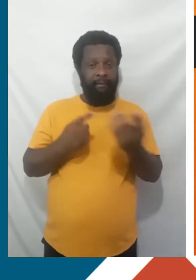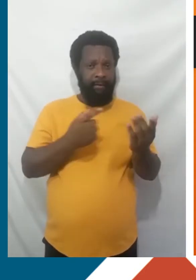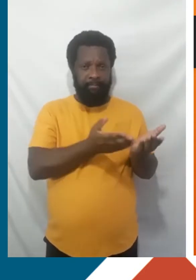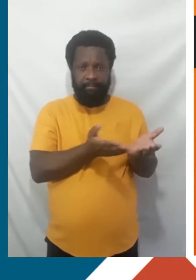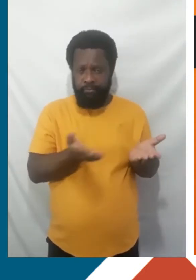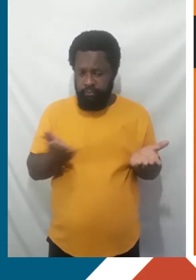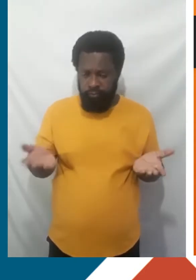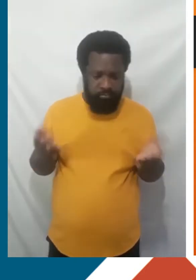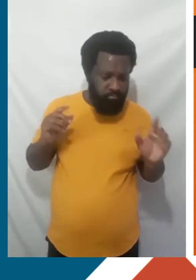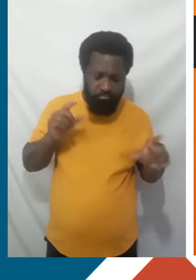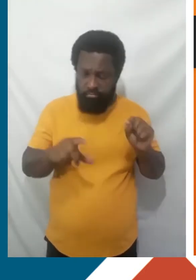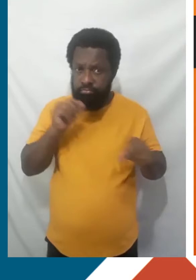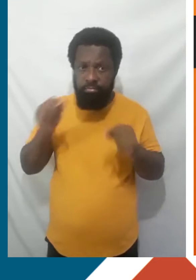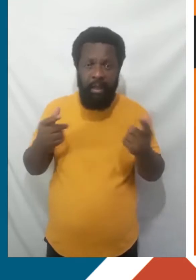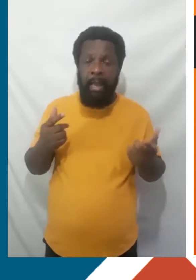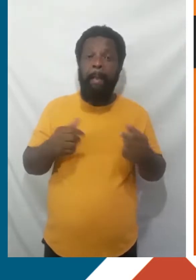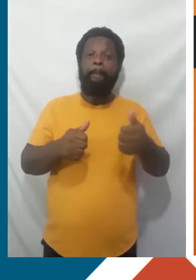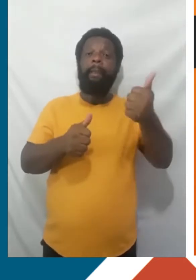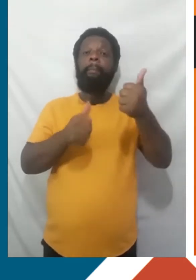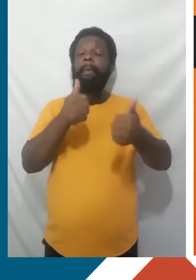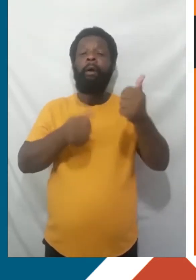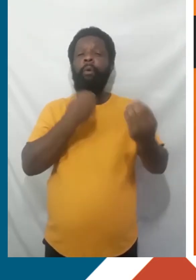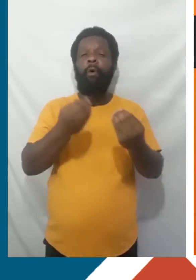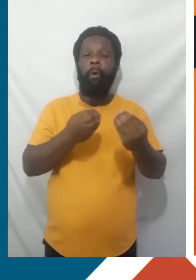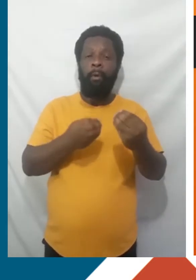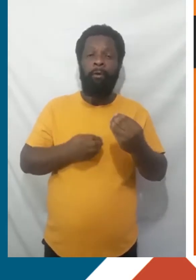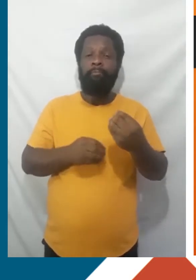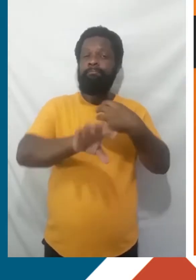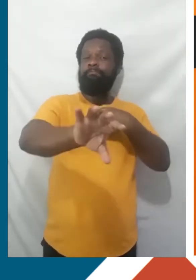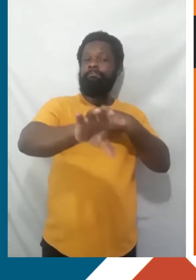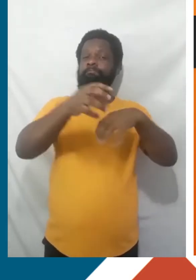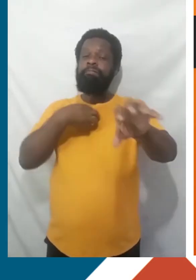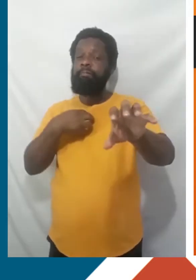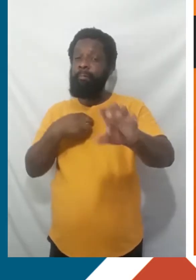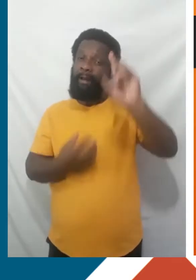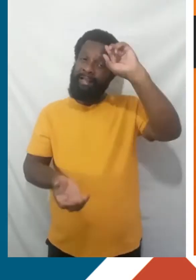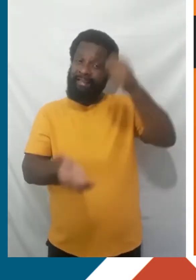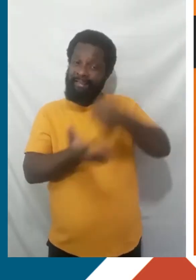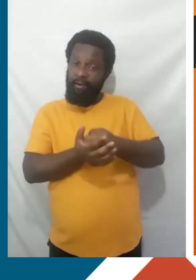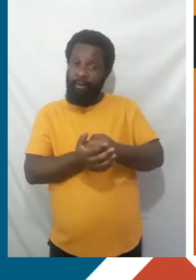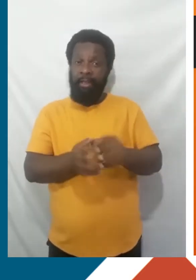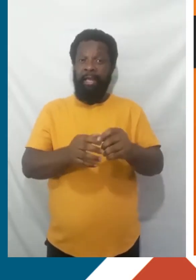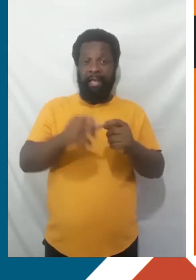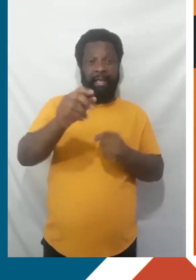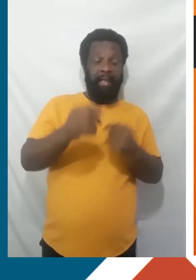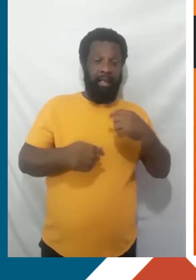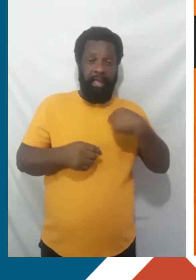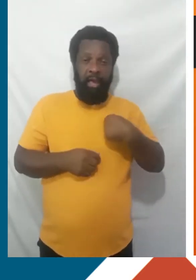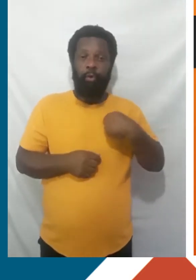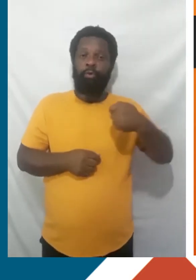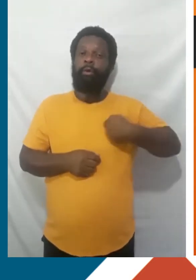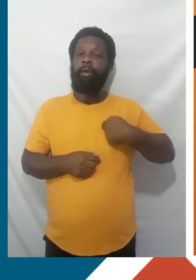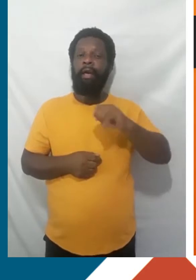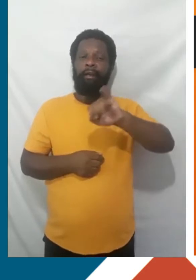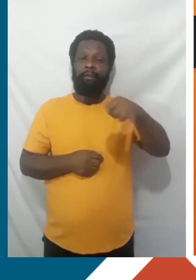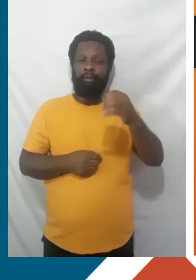desse tipo, a primeira coisa que devemos fazer é nos colocar no lugar de quem toma as decisões. Então, vamos nos